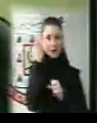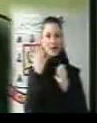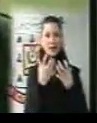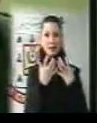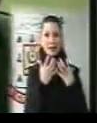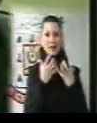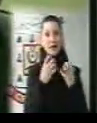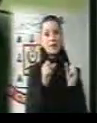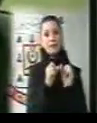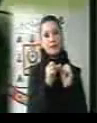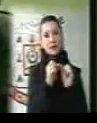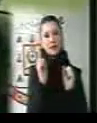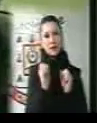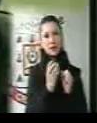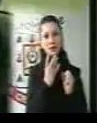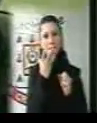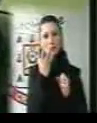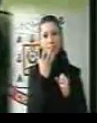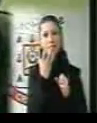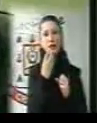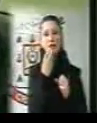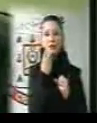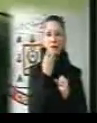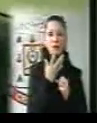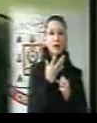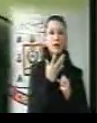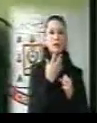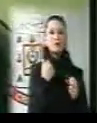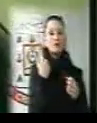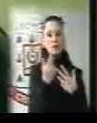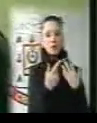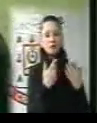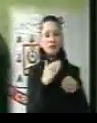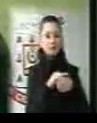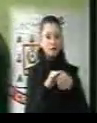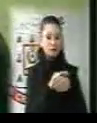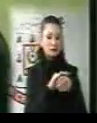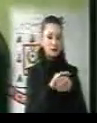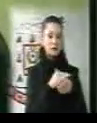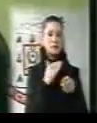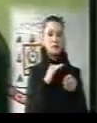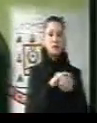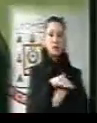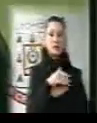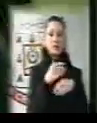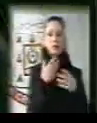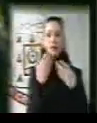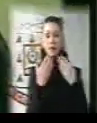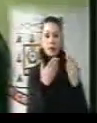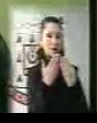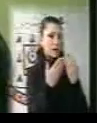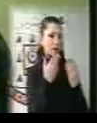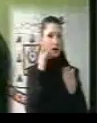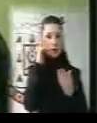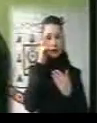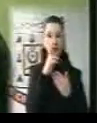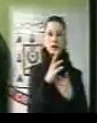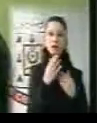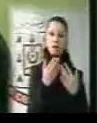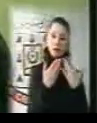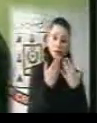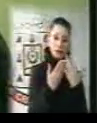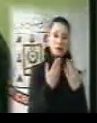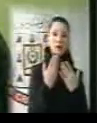clara na noite de hoje, e quando a gente consegue conversar com as lideranças e com os vereadores e cumprimentar a comunidade,